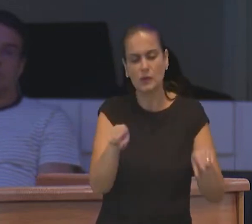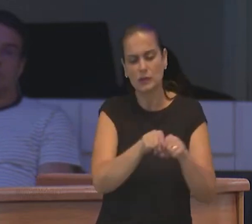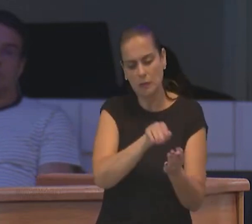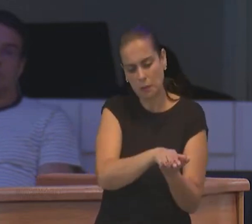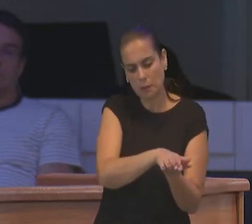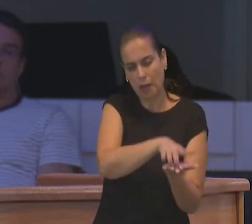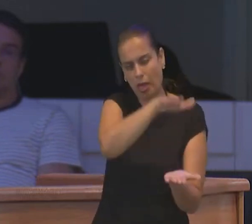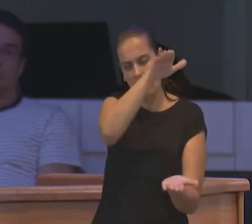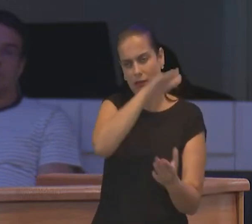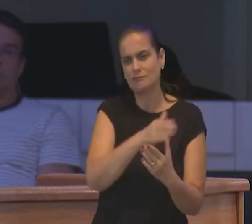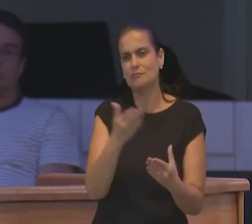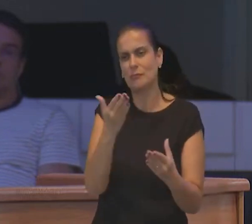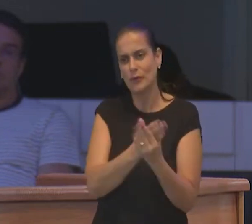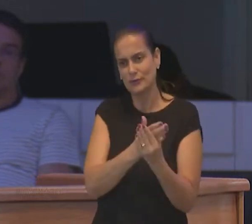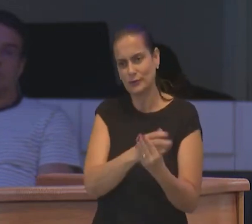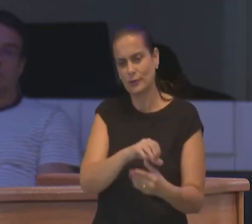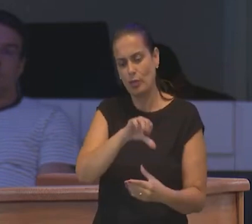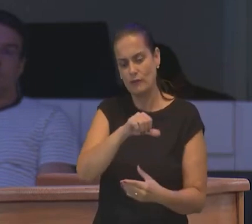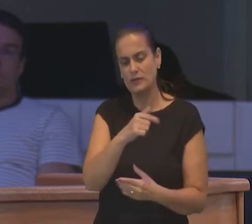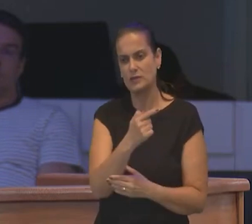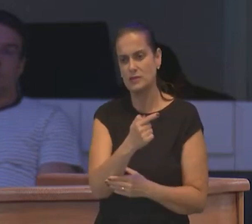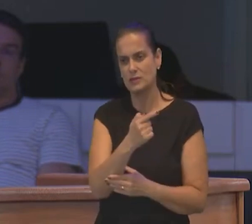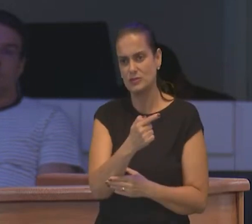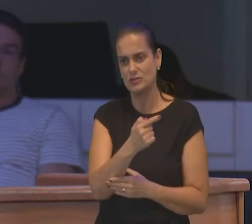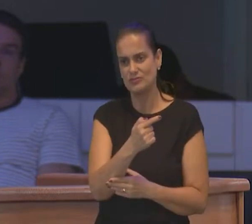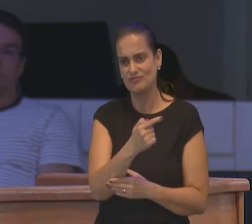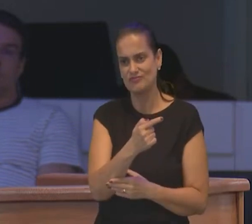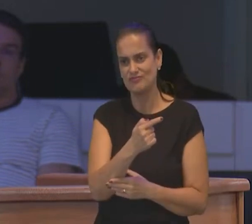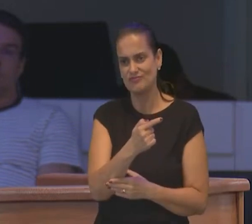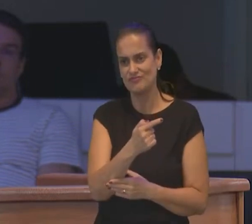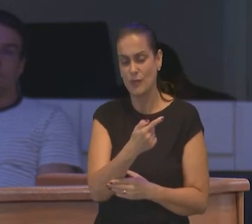O parceiro de Alexandre ainda se encontra preso.